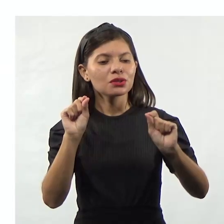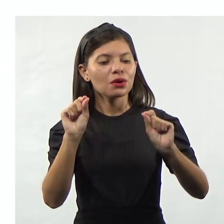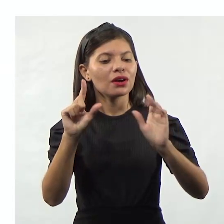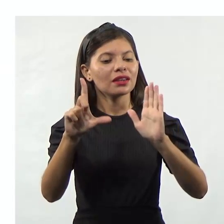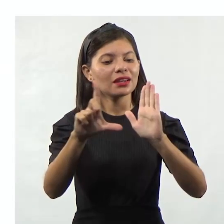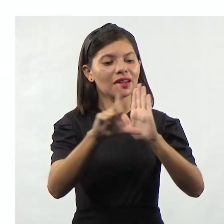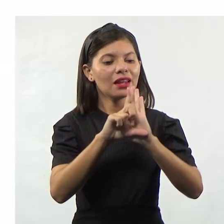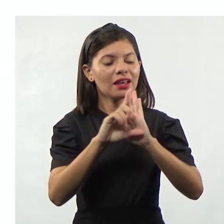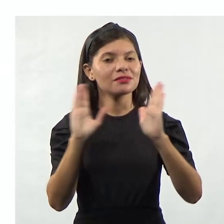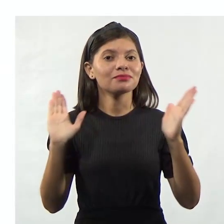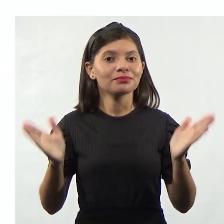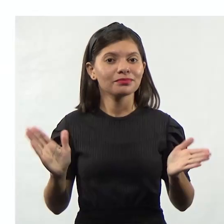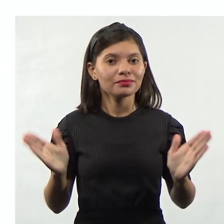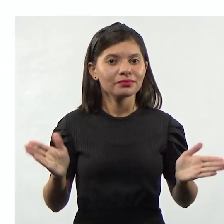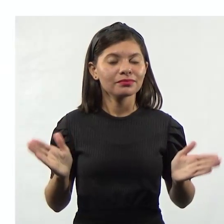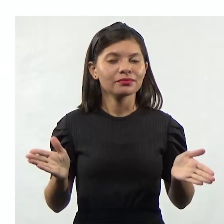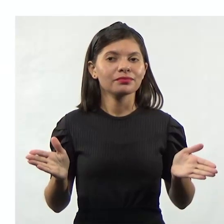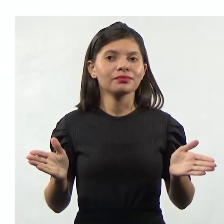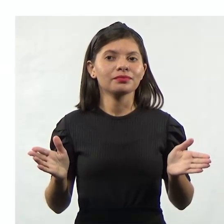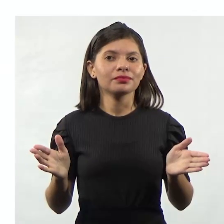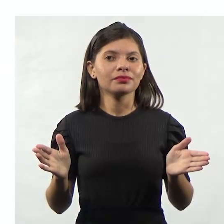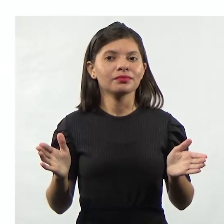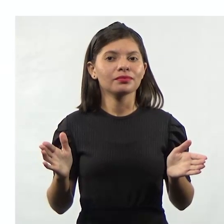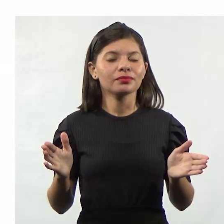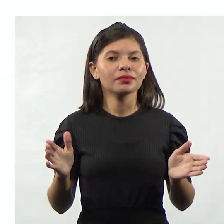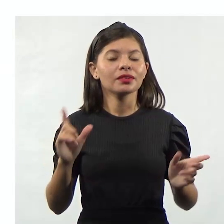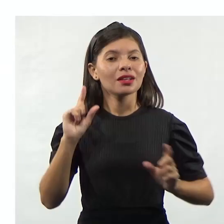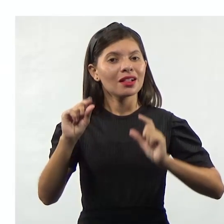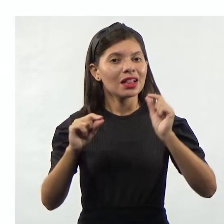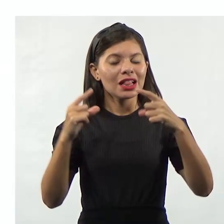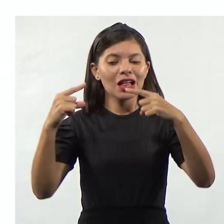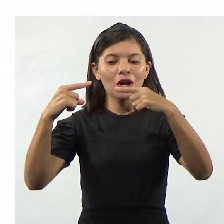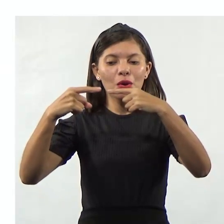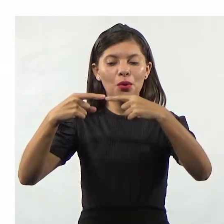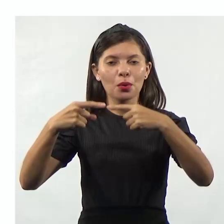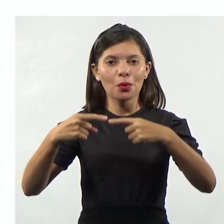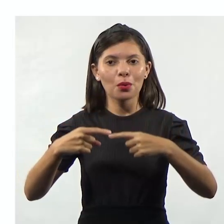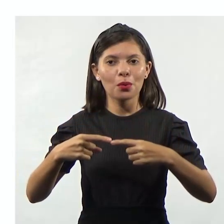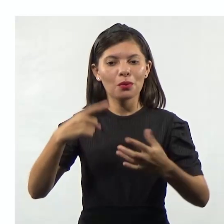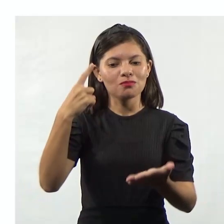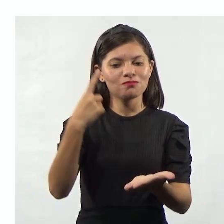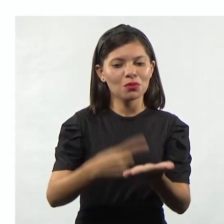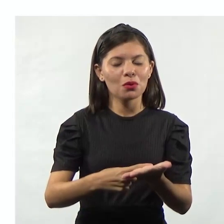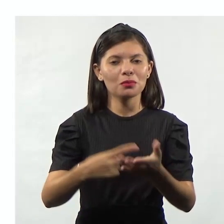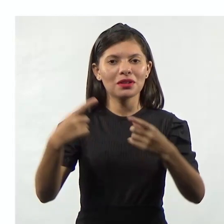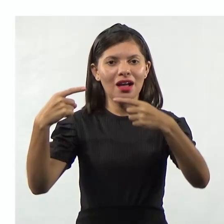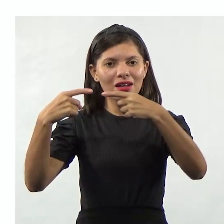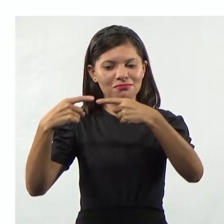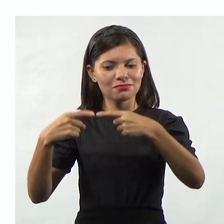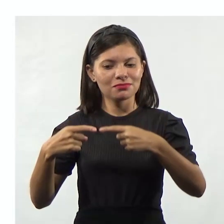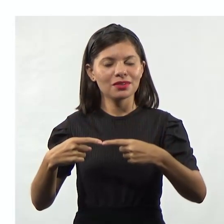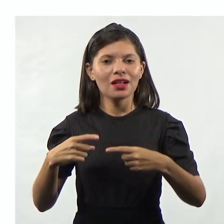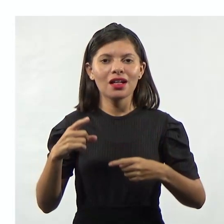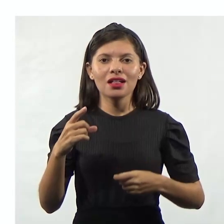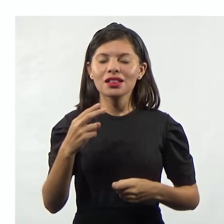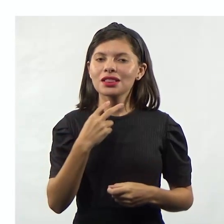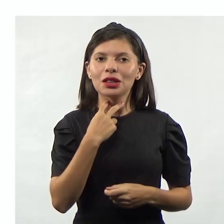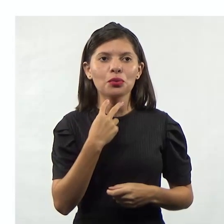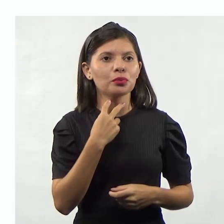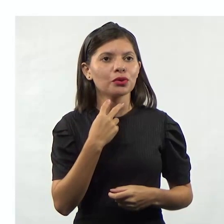ou escolhe a 14.133. O que não pode é combinar. Isso é um erro